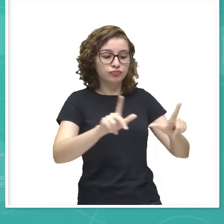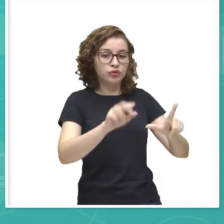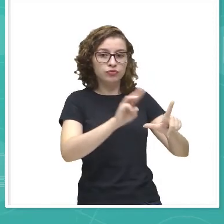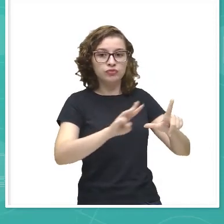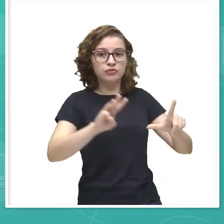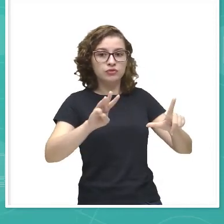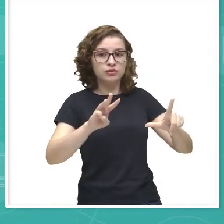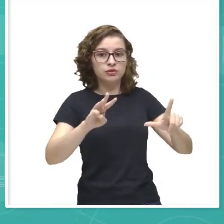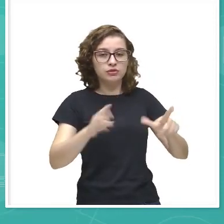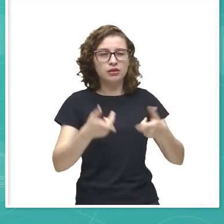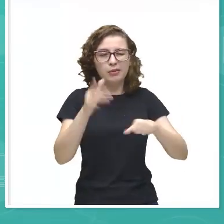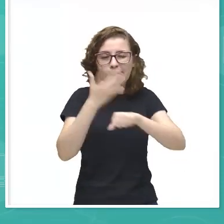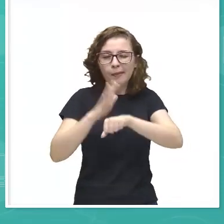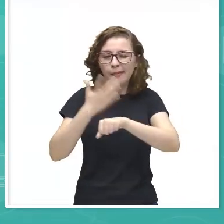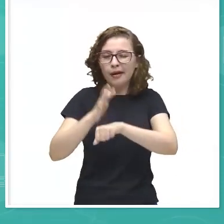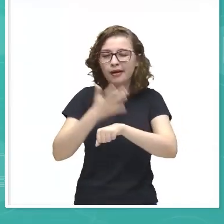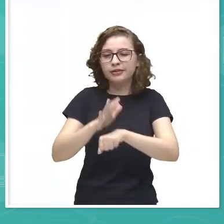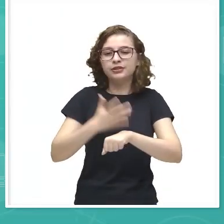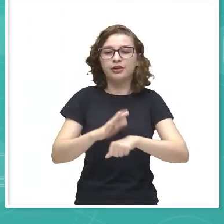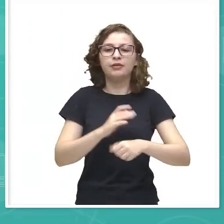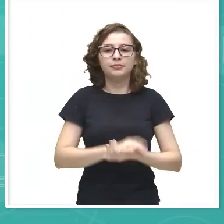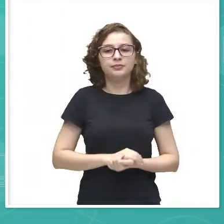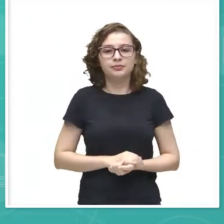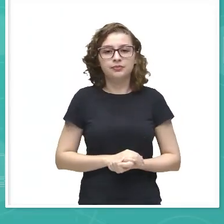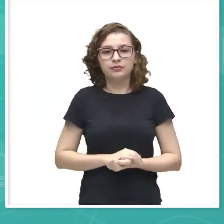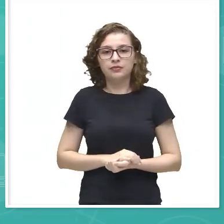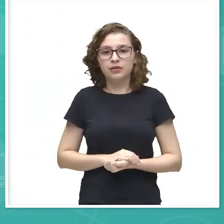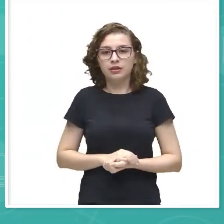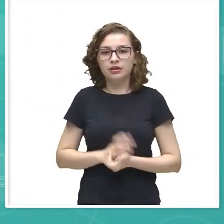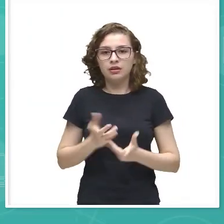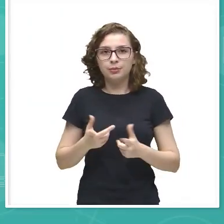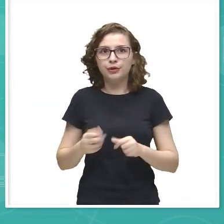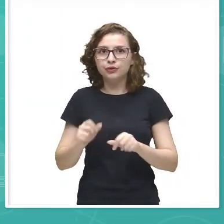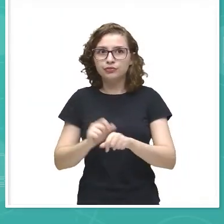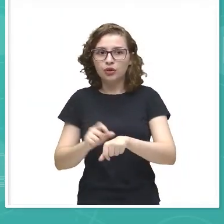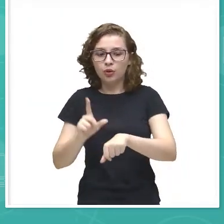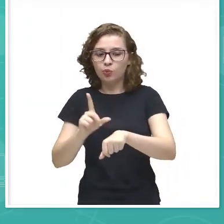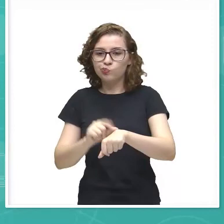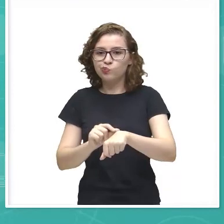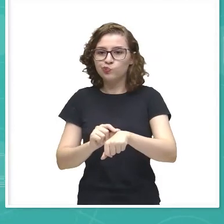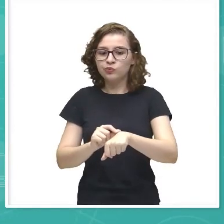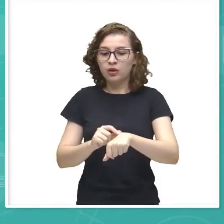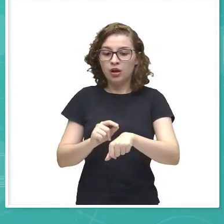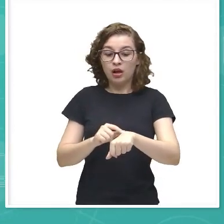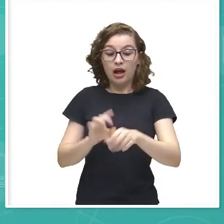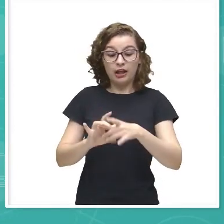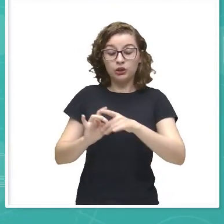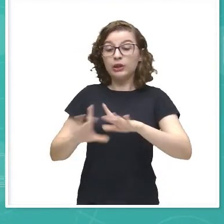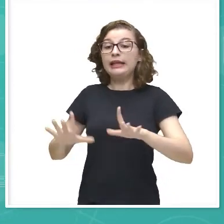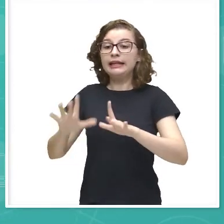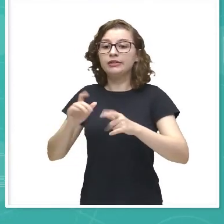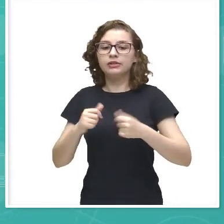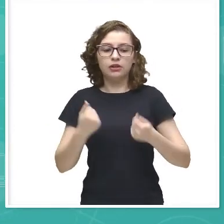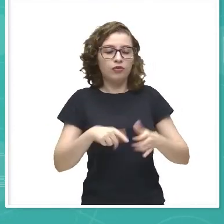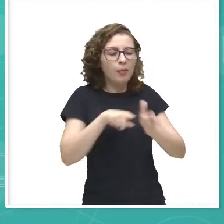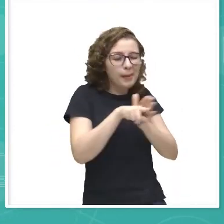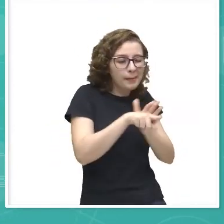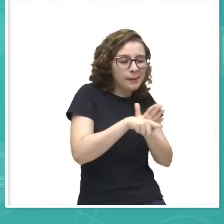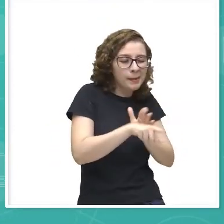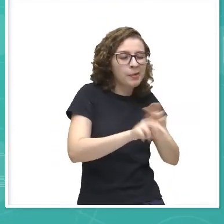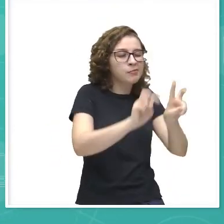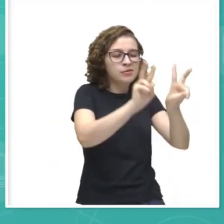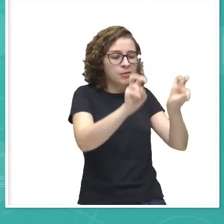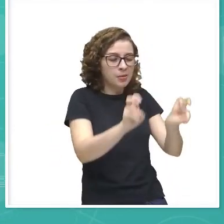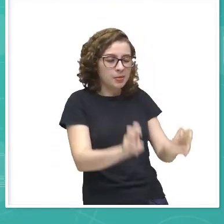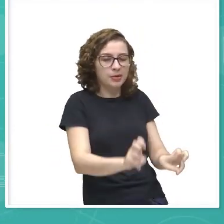Reforçar o conteúdo que foi ministrado em sala. E sempre quando vocês tiverem uma folguinha, dá um Google, gente, pesquisa mais sobre esse conteúdo que a